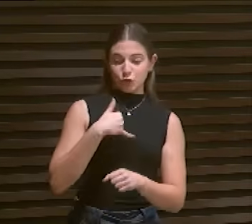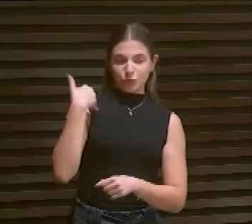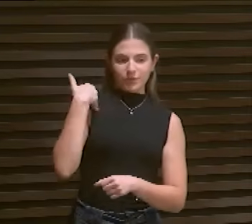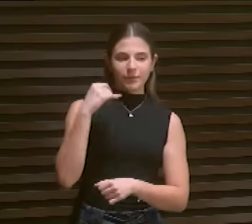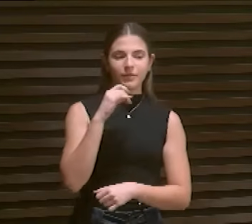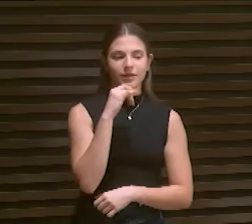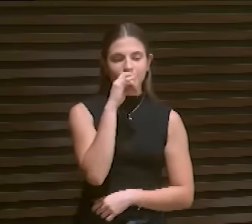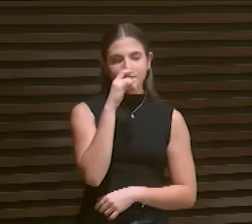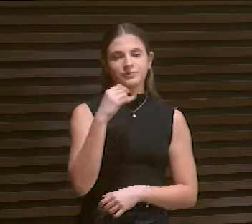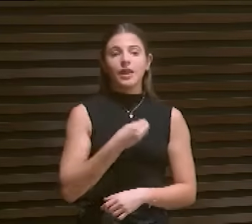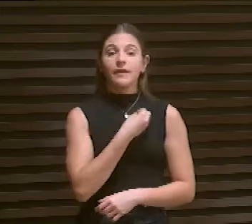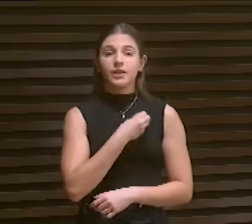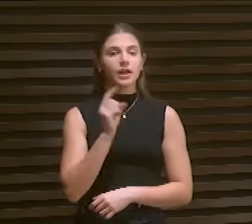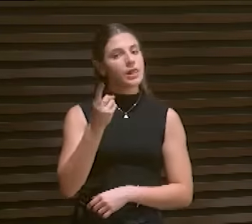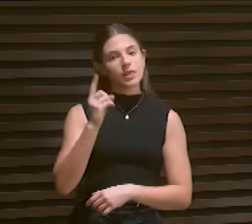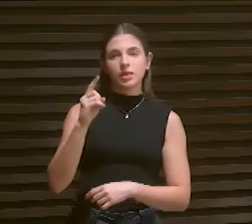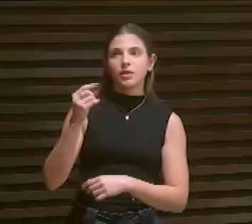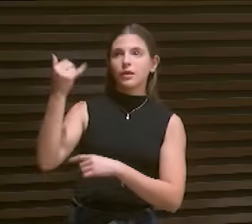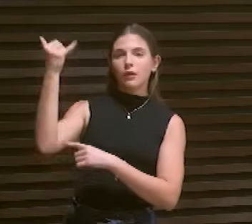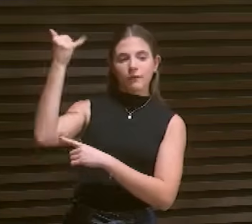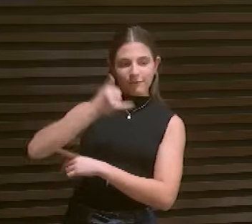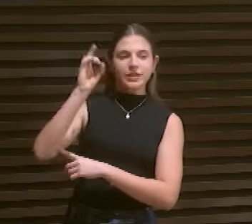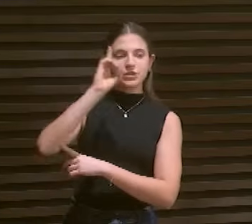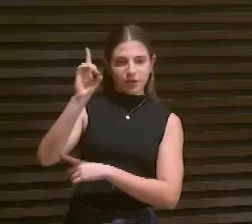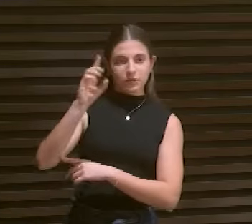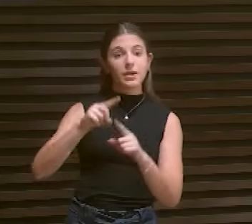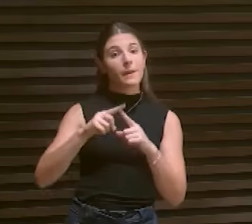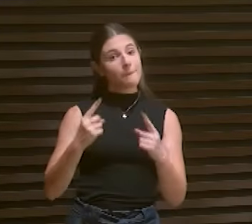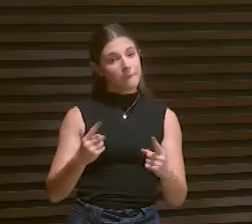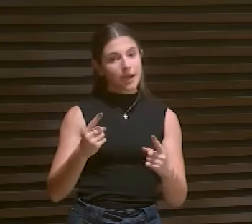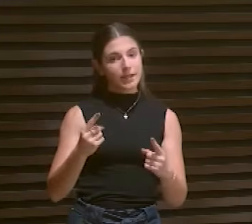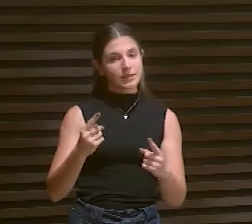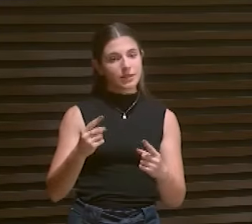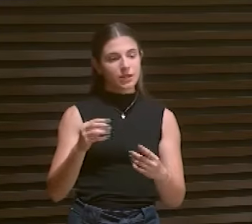não procede do Pai, mas procede do mundo.